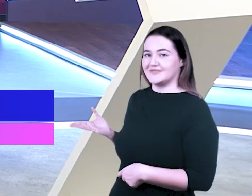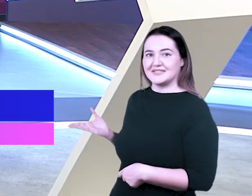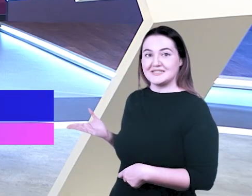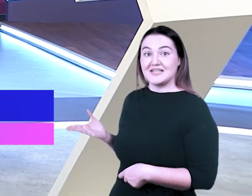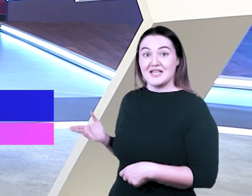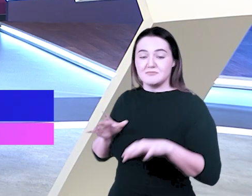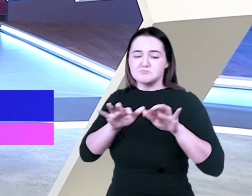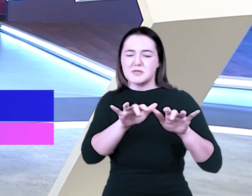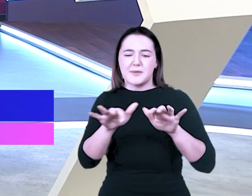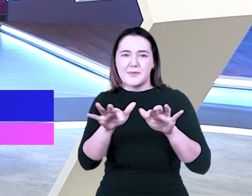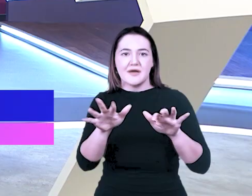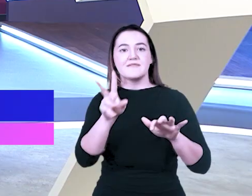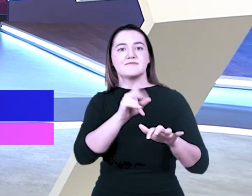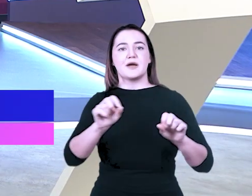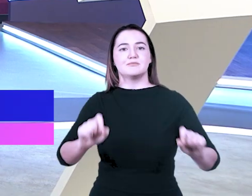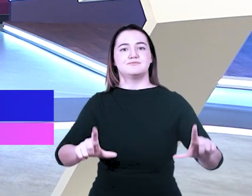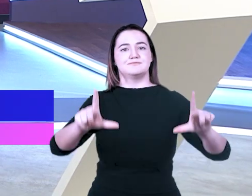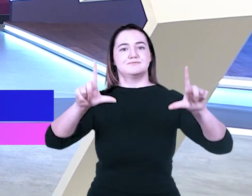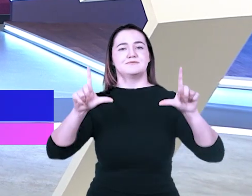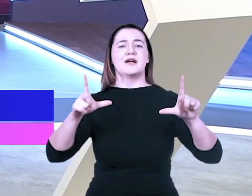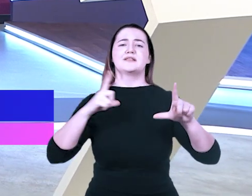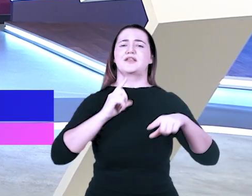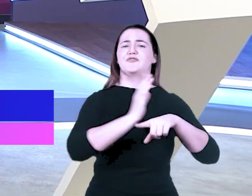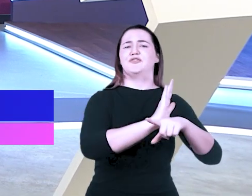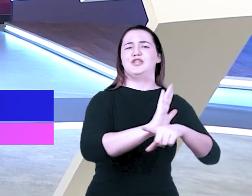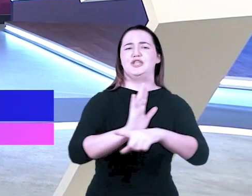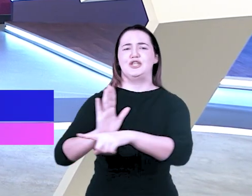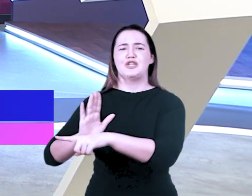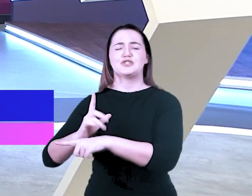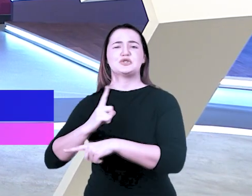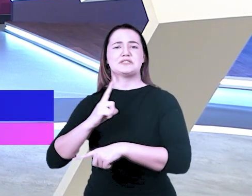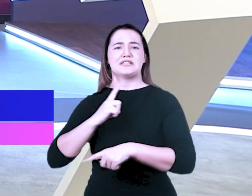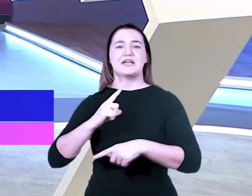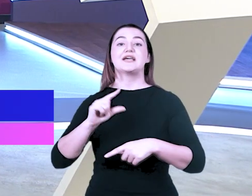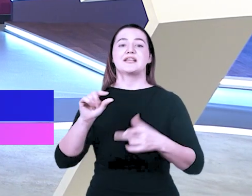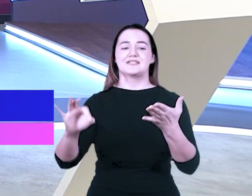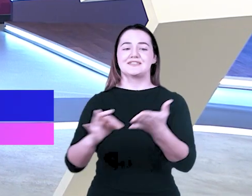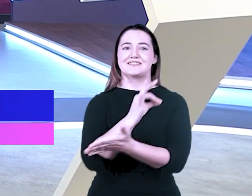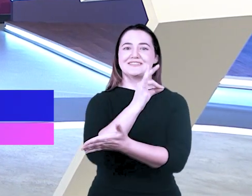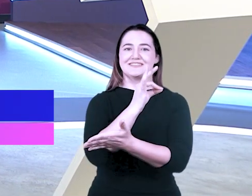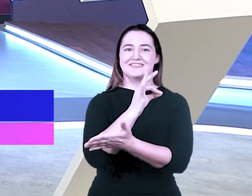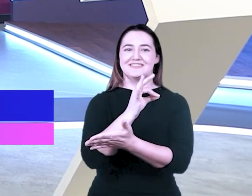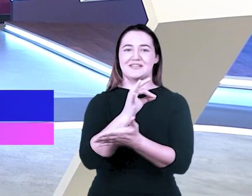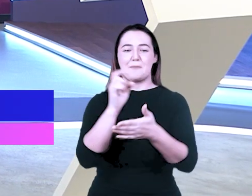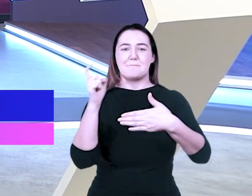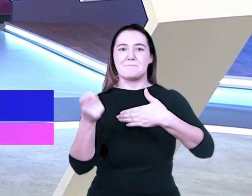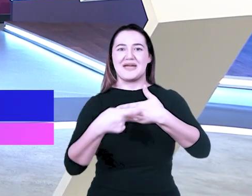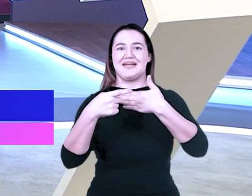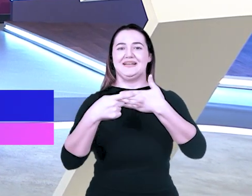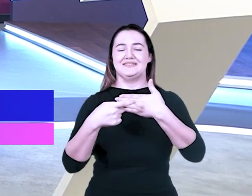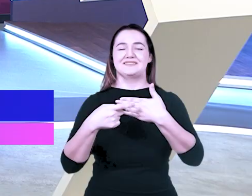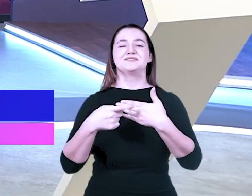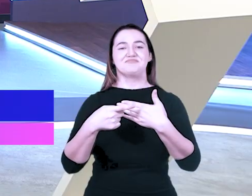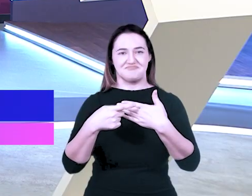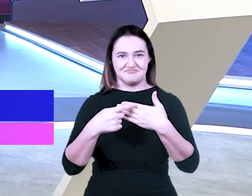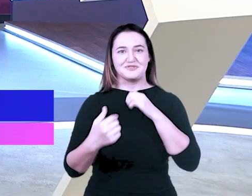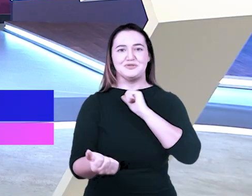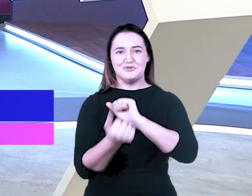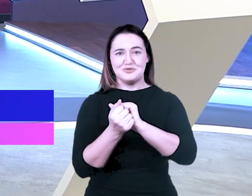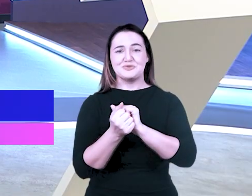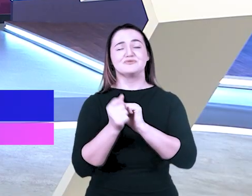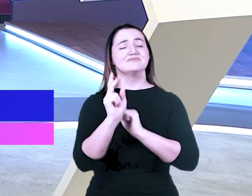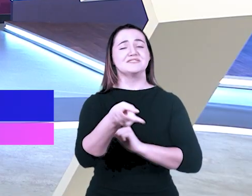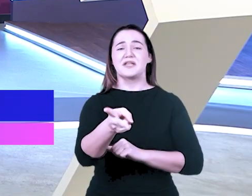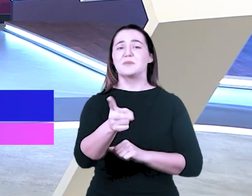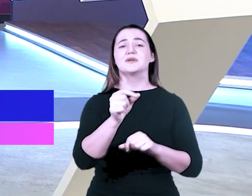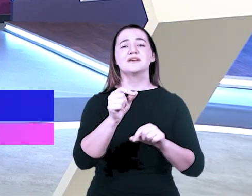chegar aqui na nossa página, você coloca aqui o botãozinho de inscrever-se para fazer parte do canal do